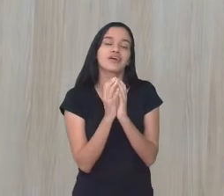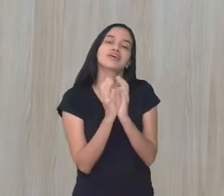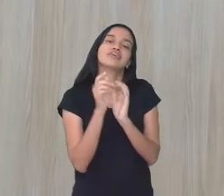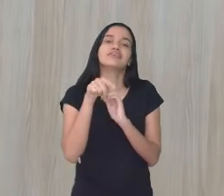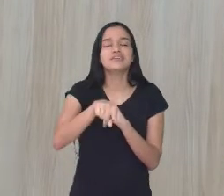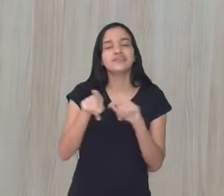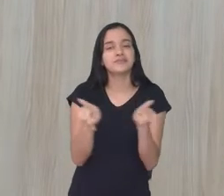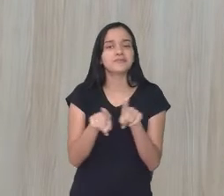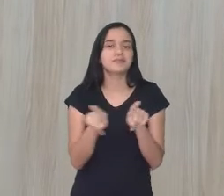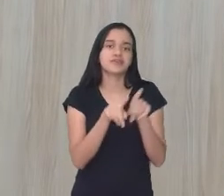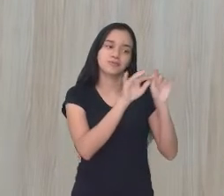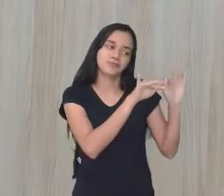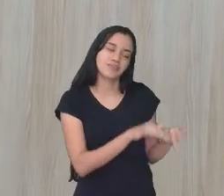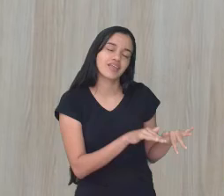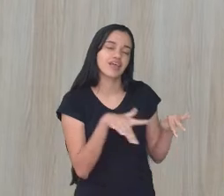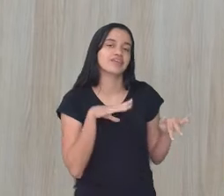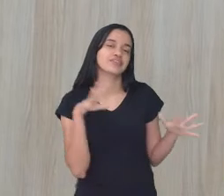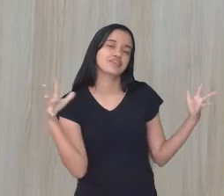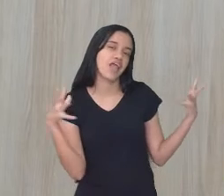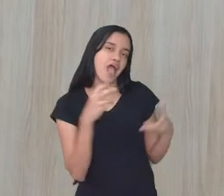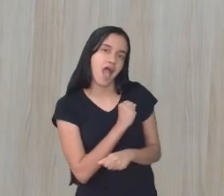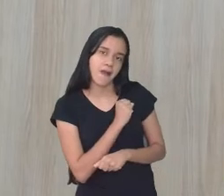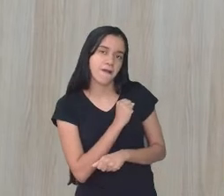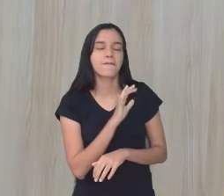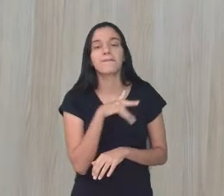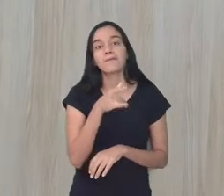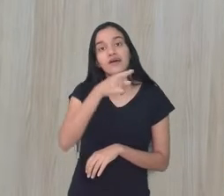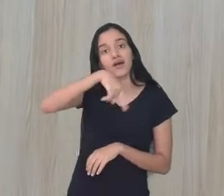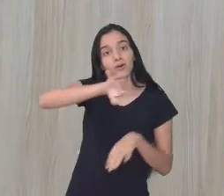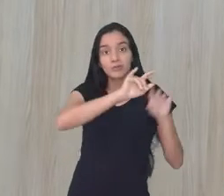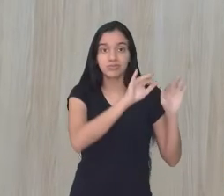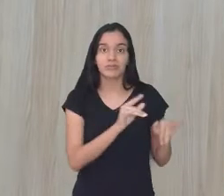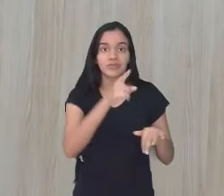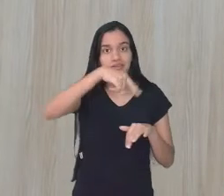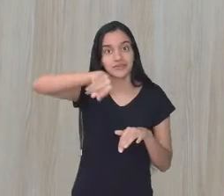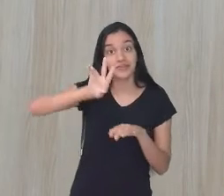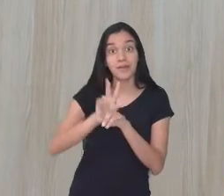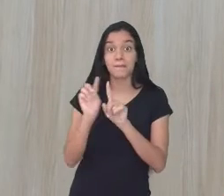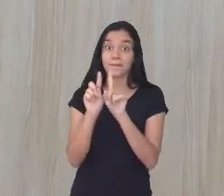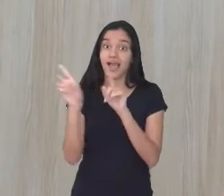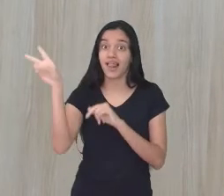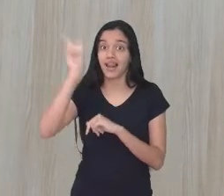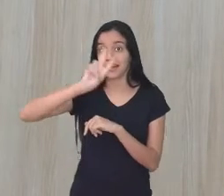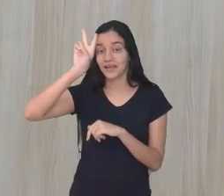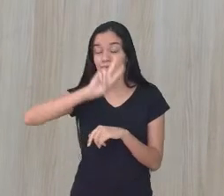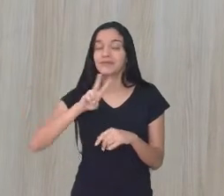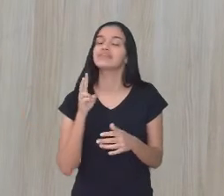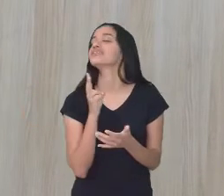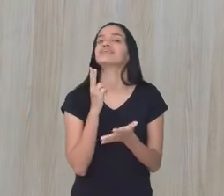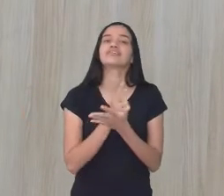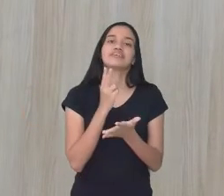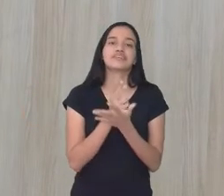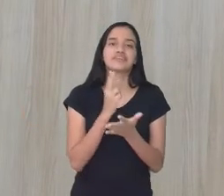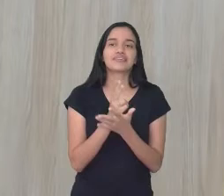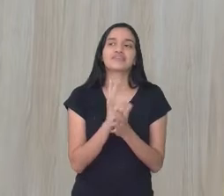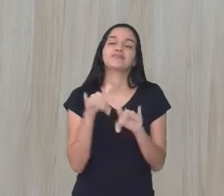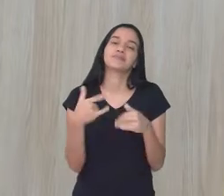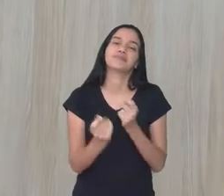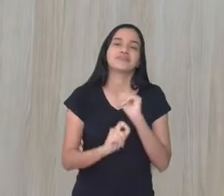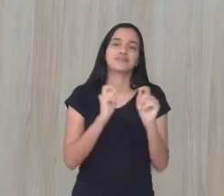os comentários, porque a gente adora ver os comentários de vocês, né? Mas lembre-se também de ser sempre empáticos, né? Isso. Eu